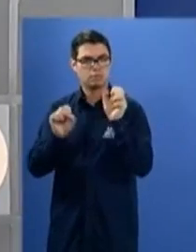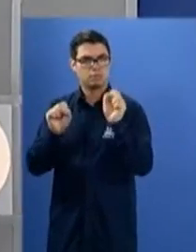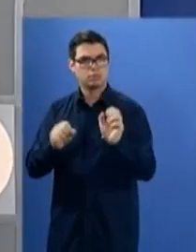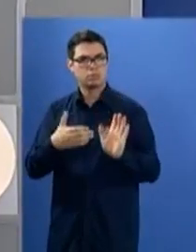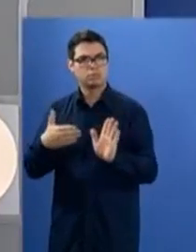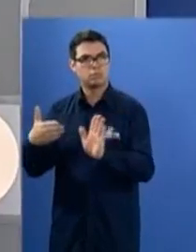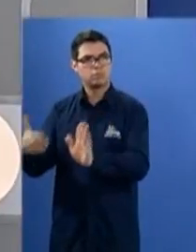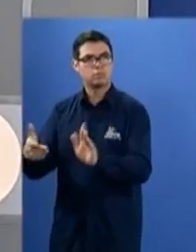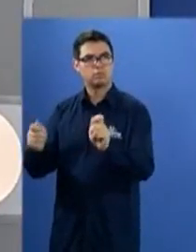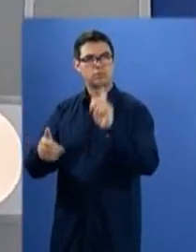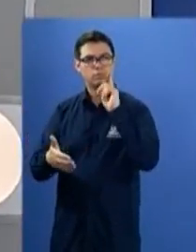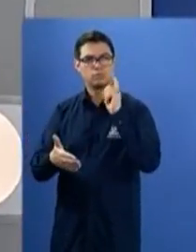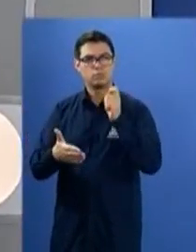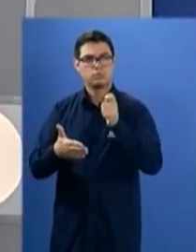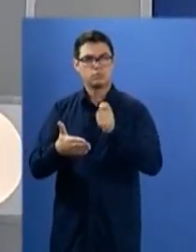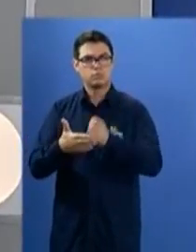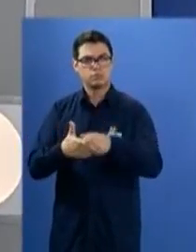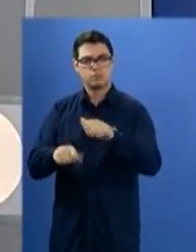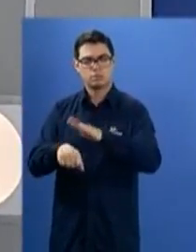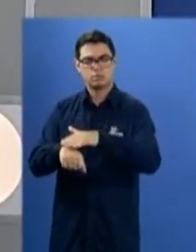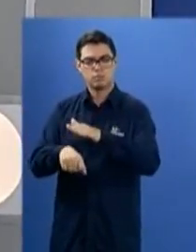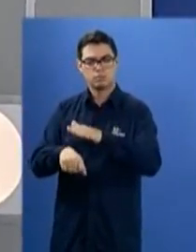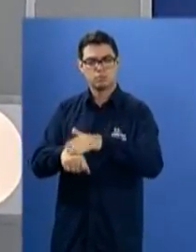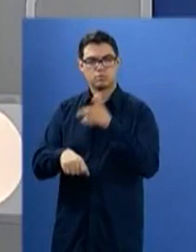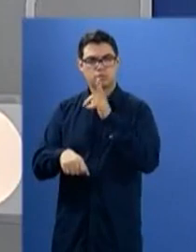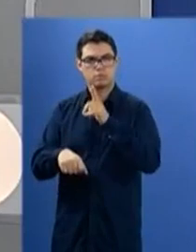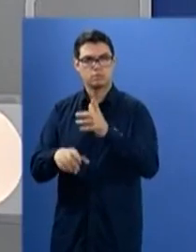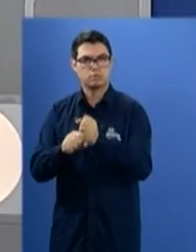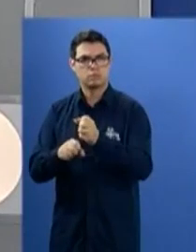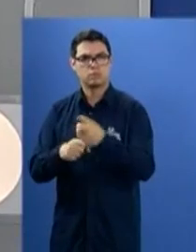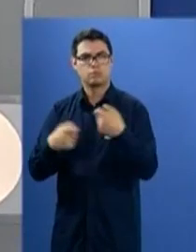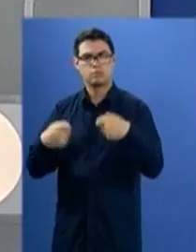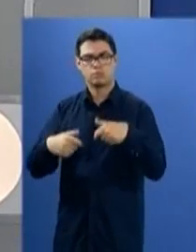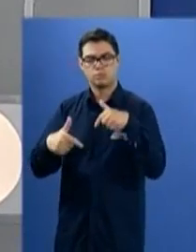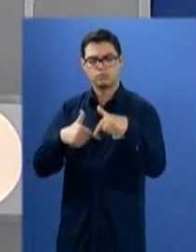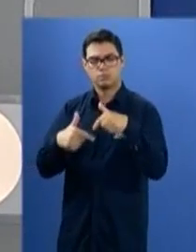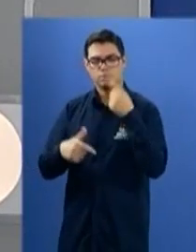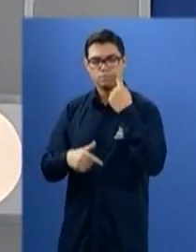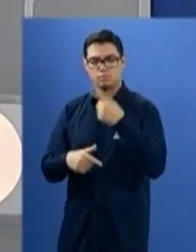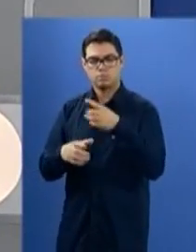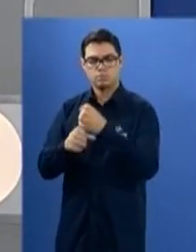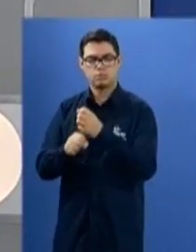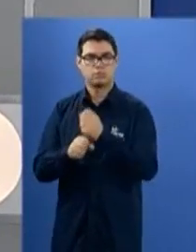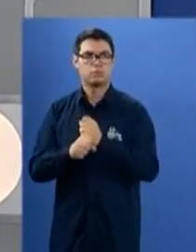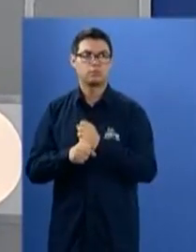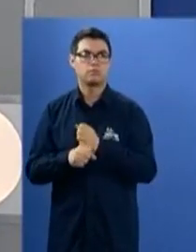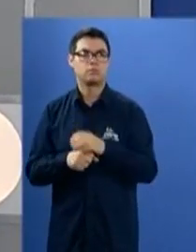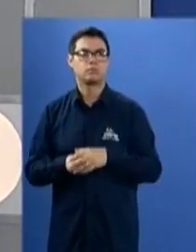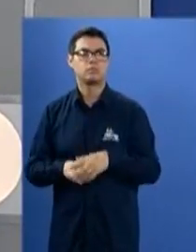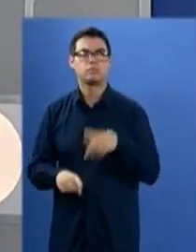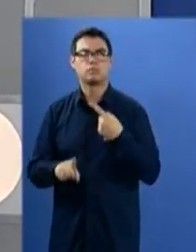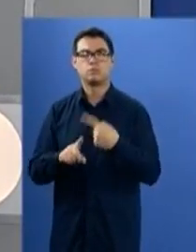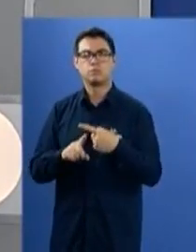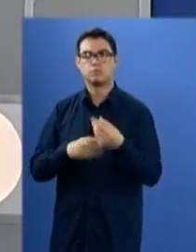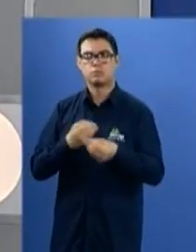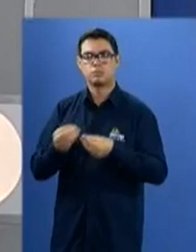influenciar nessas tomadas de tempo ou na tarefa. Tá? Porque dimensionar